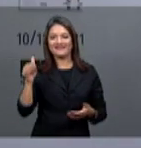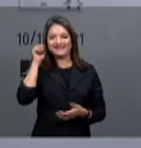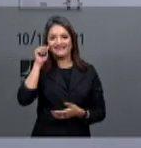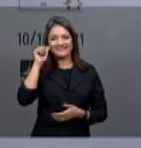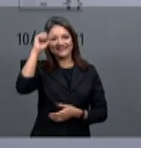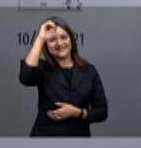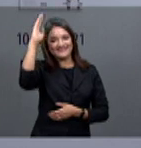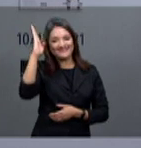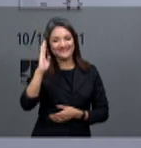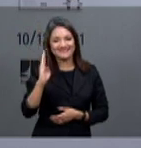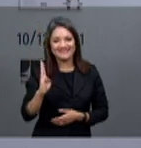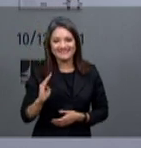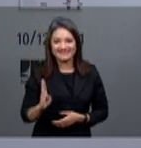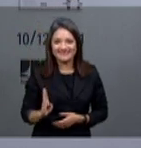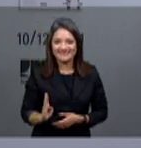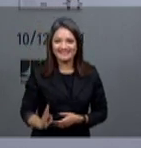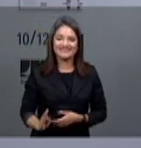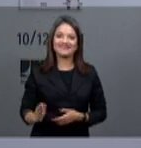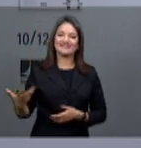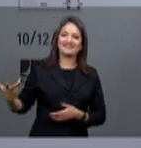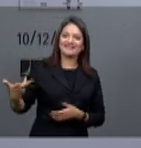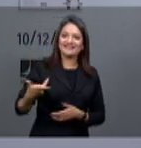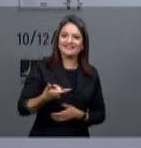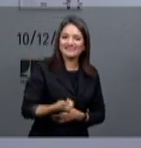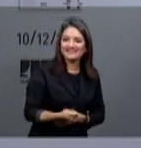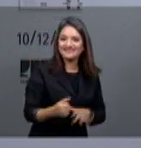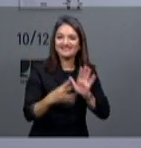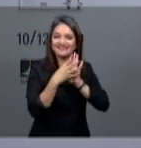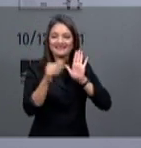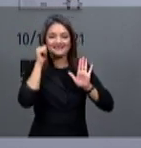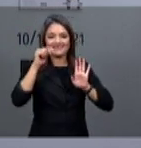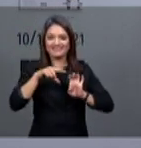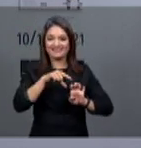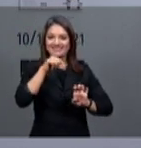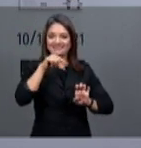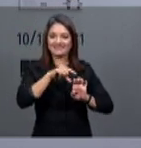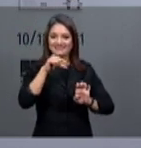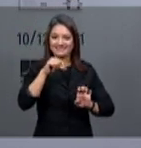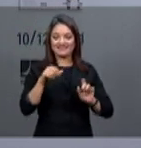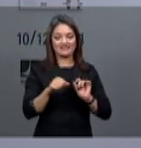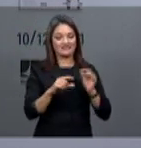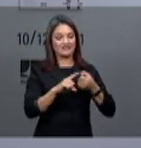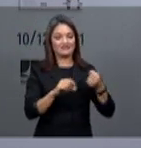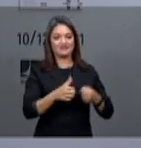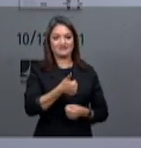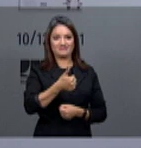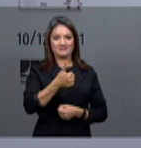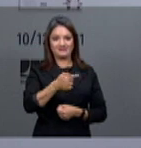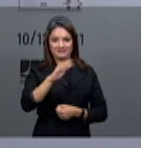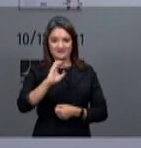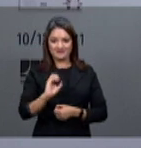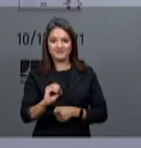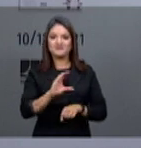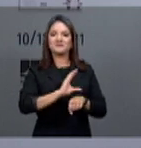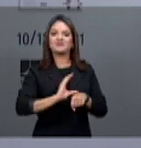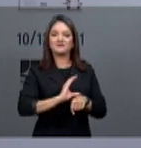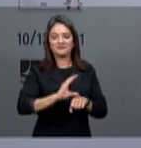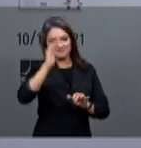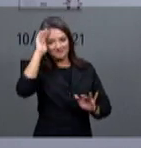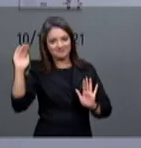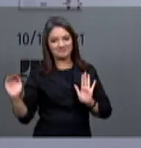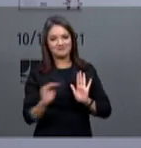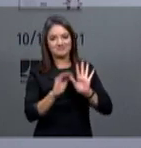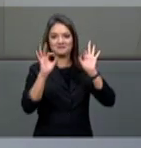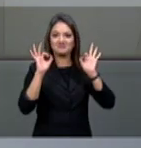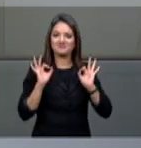brasileira esta grande cidadão brasileiro modelo de empresária que faz com que o artigo 175 da Constituição 170 da Constituição seja cumprida